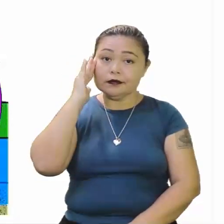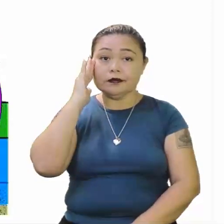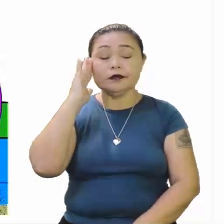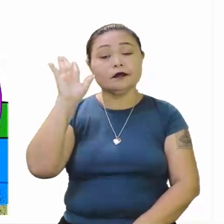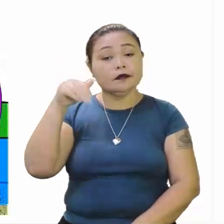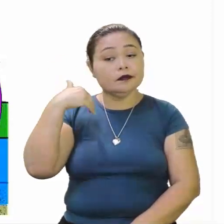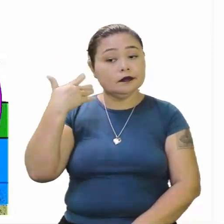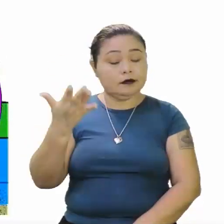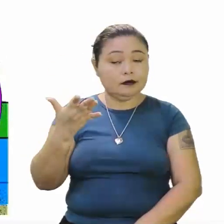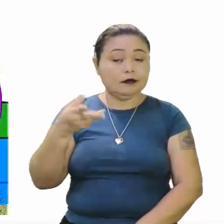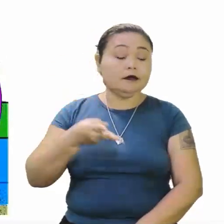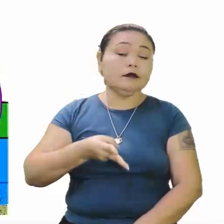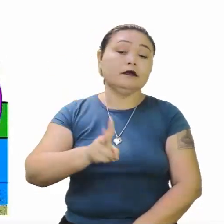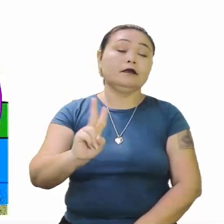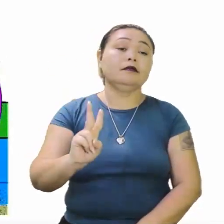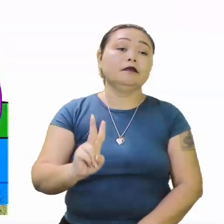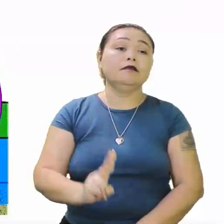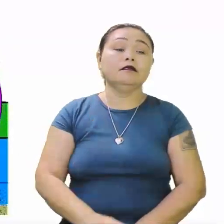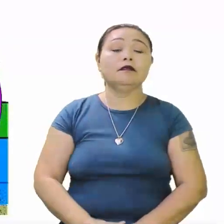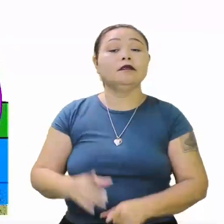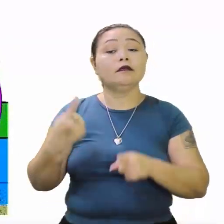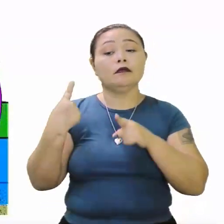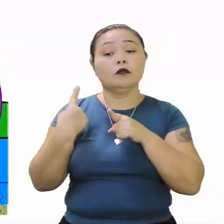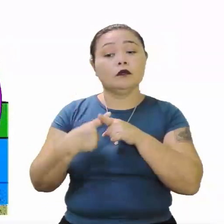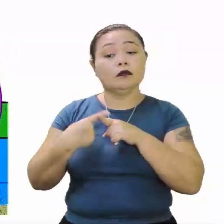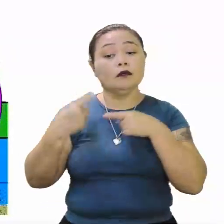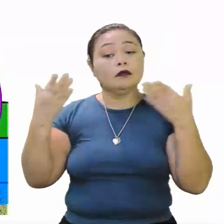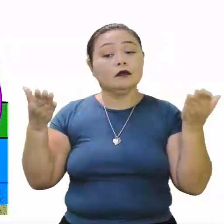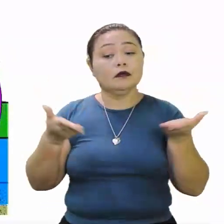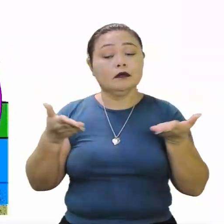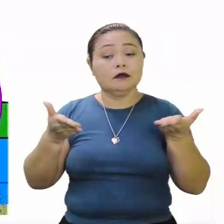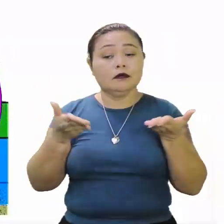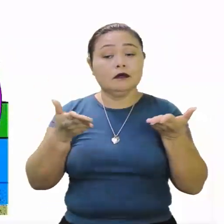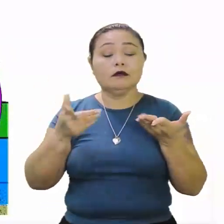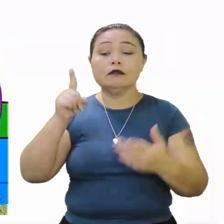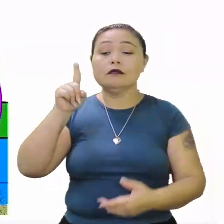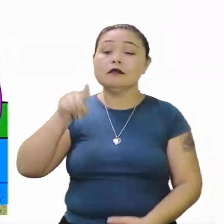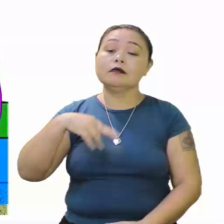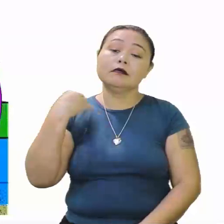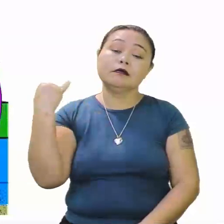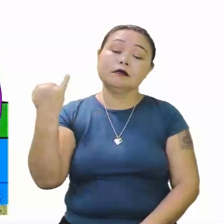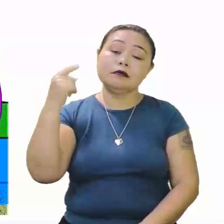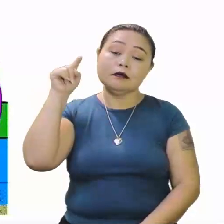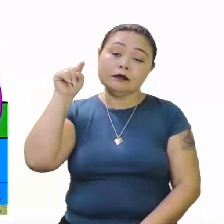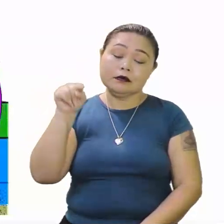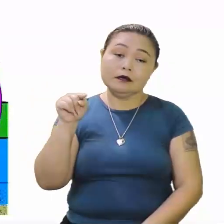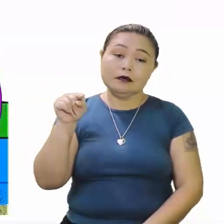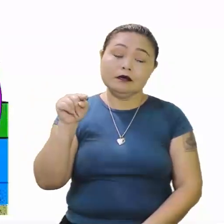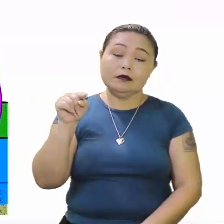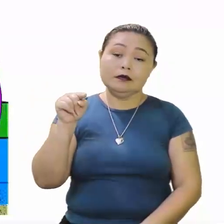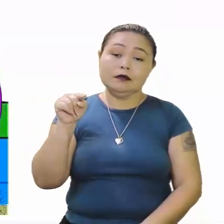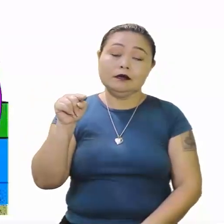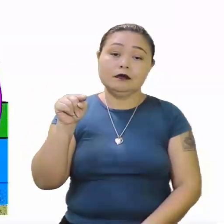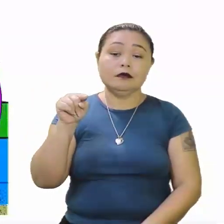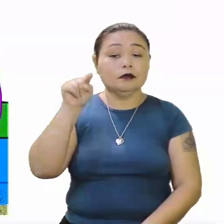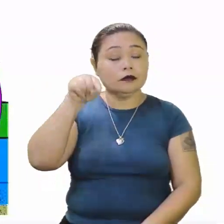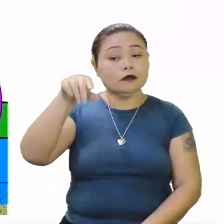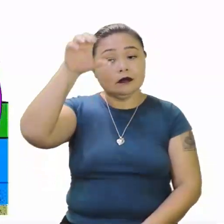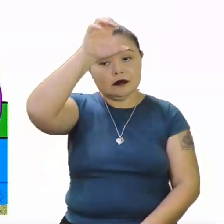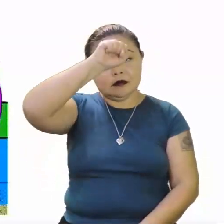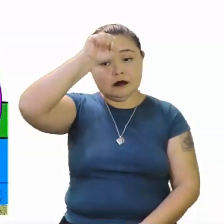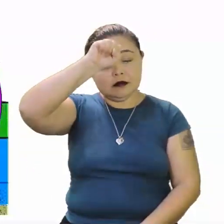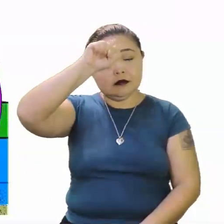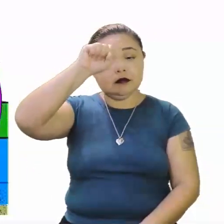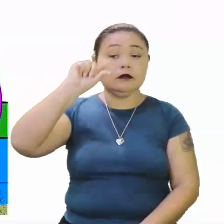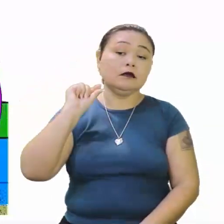então vamos prosseguir, porque agora o importante aqui, você aprender um